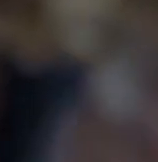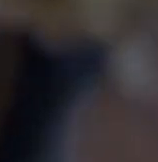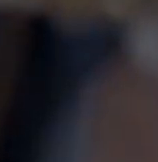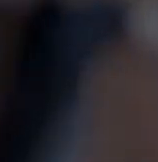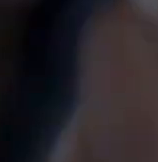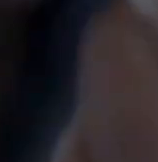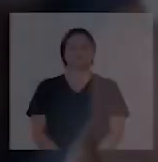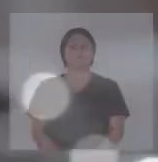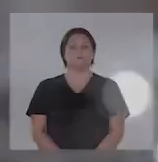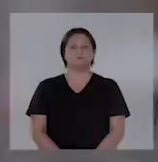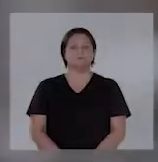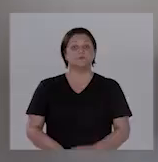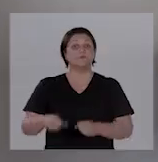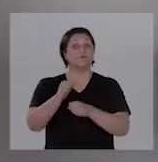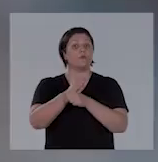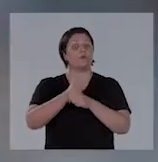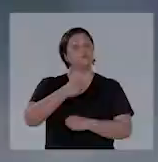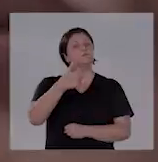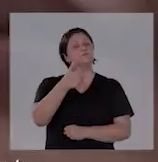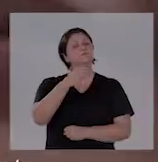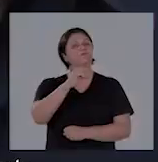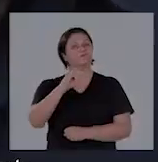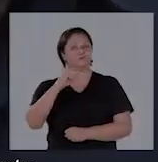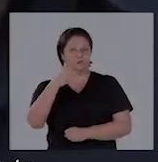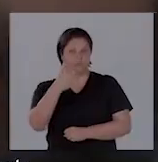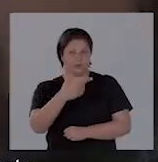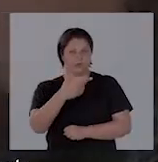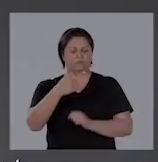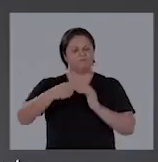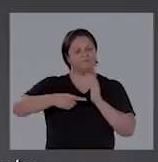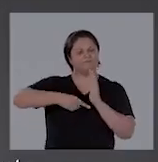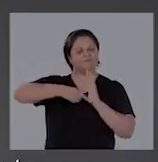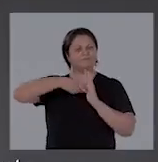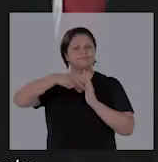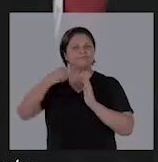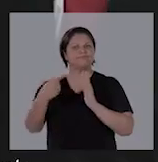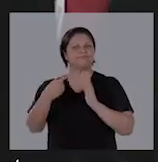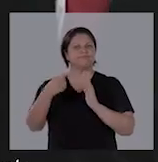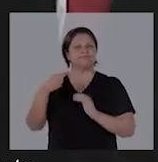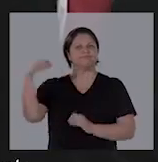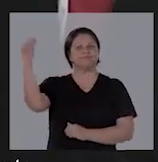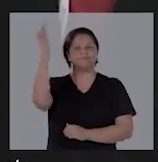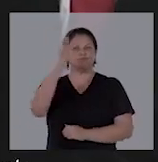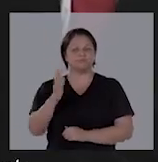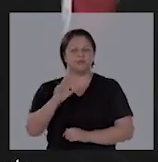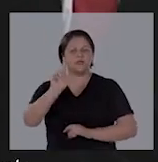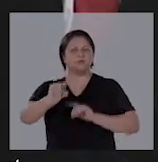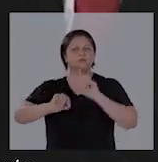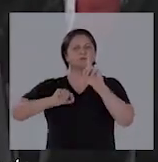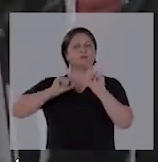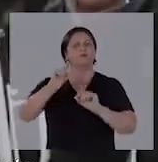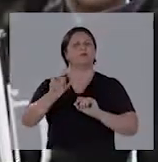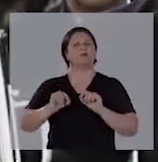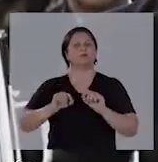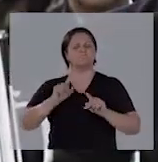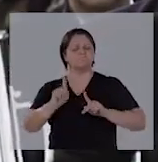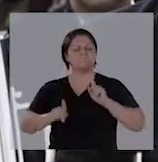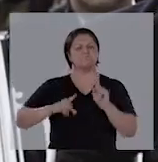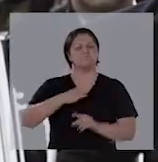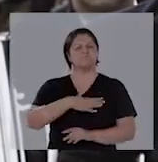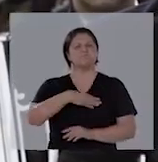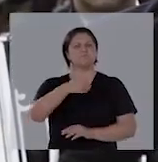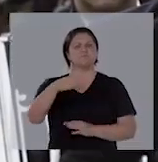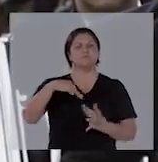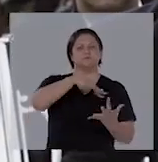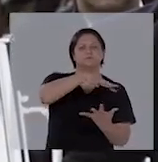em 2002 pela primeira vez o brasileiro escolheu um filho do povo para ser presidente e